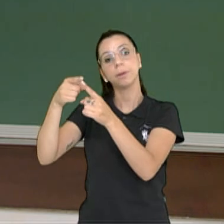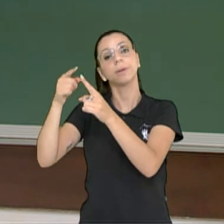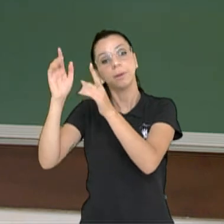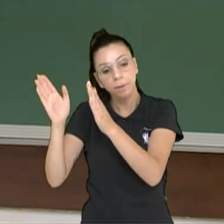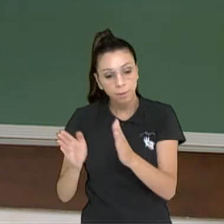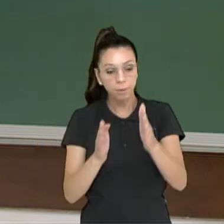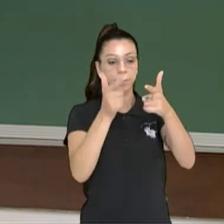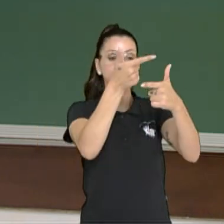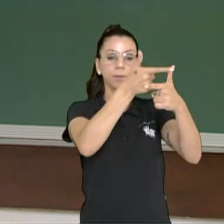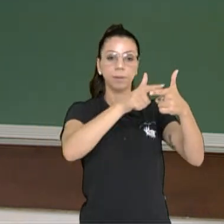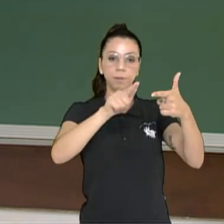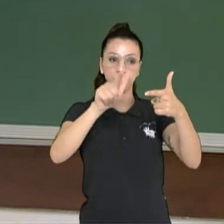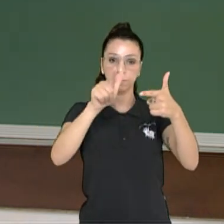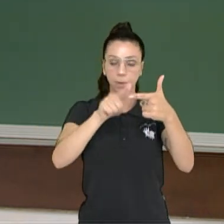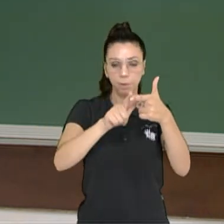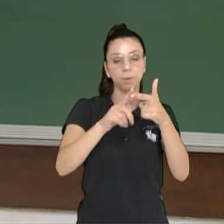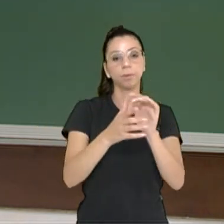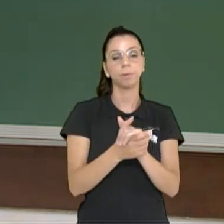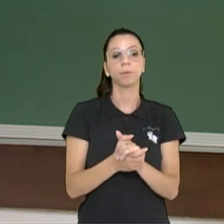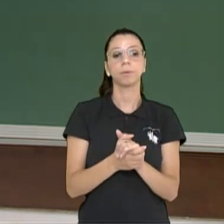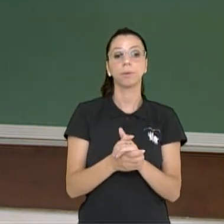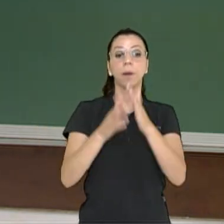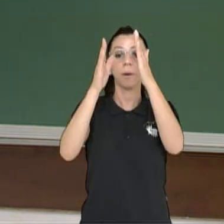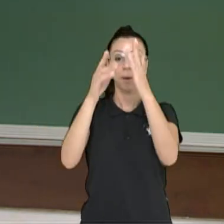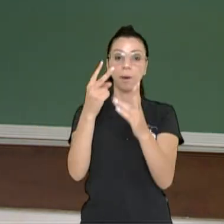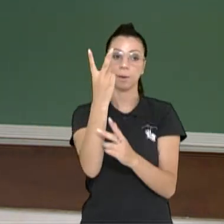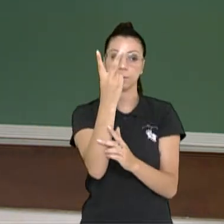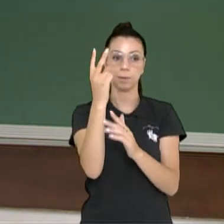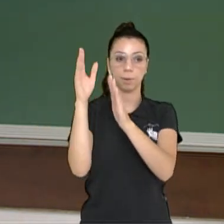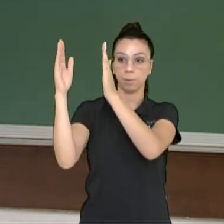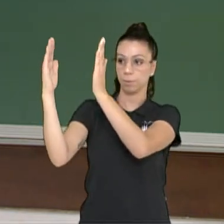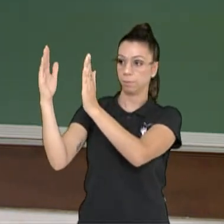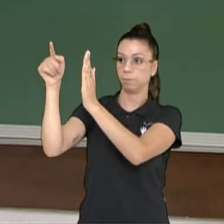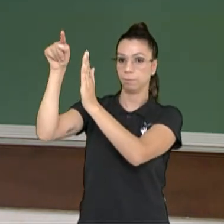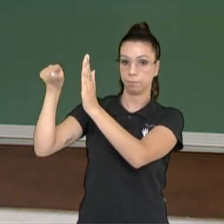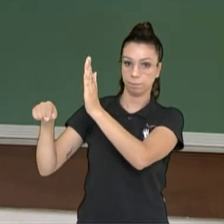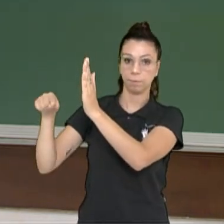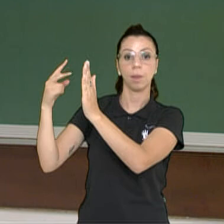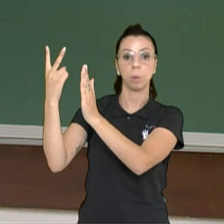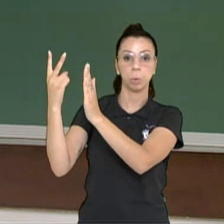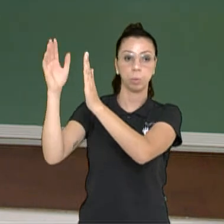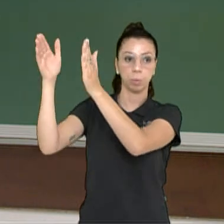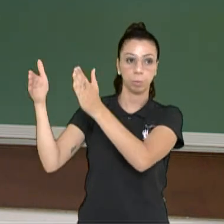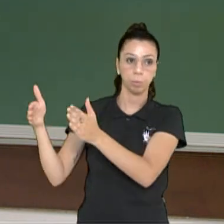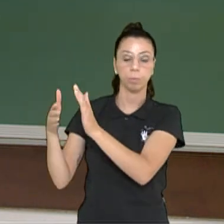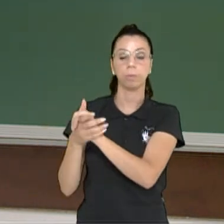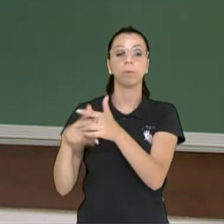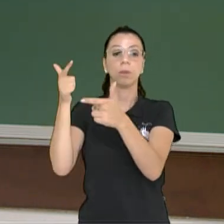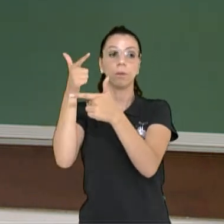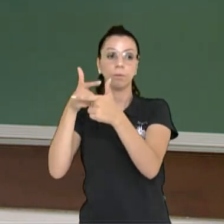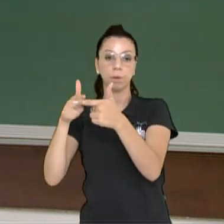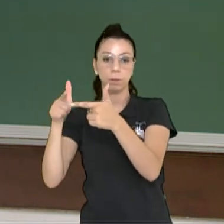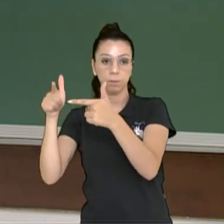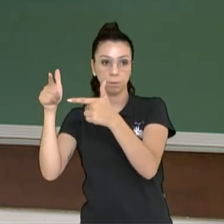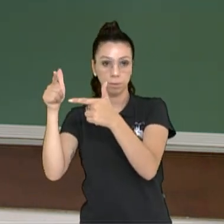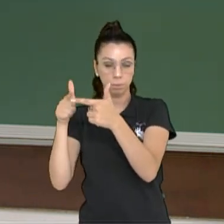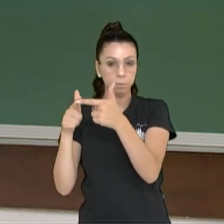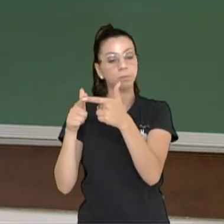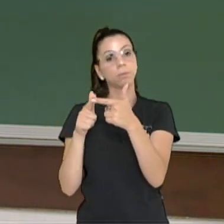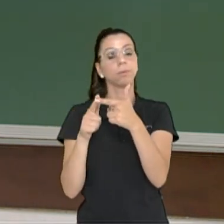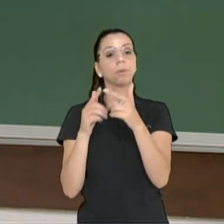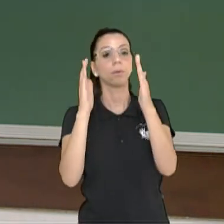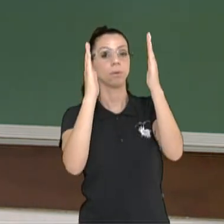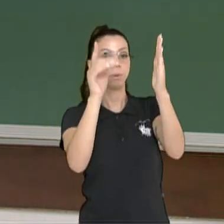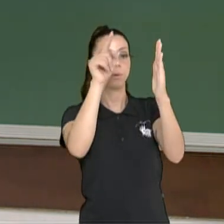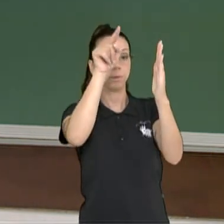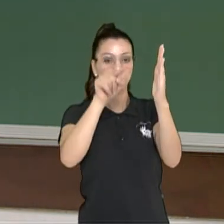de elementos da amostra. A segunda coluna da frequência relativa, você vai dividir a segunda coluna pelo